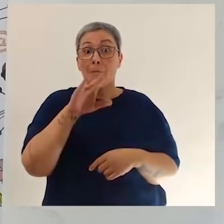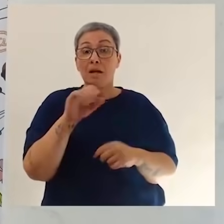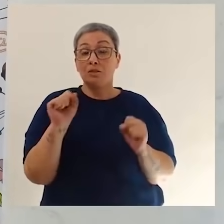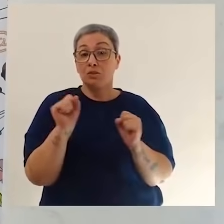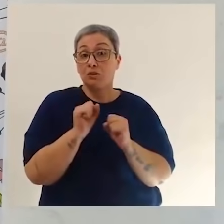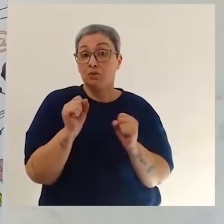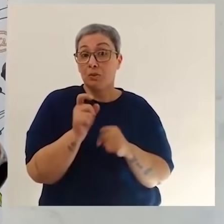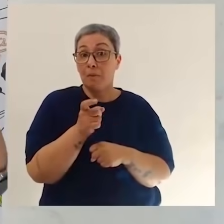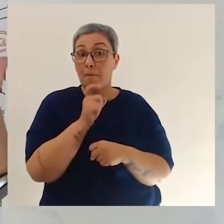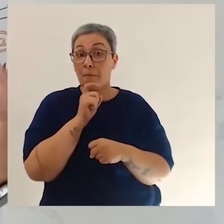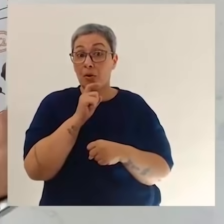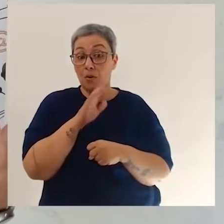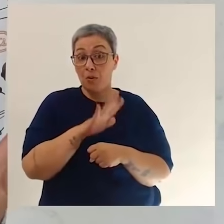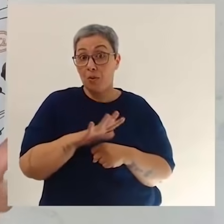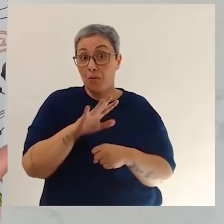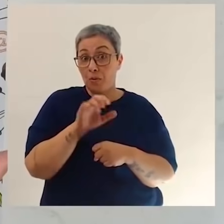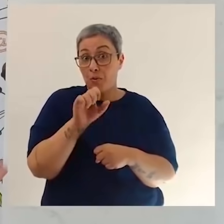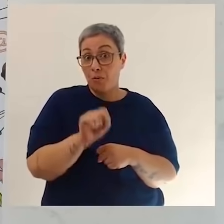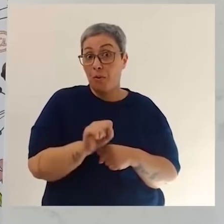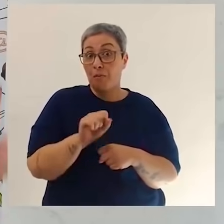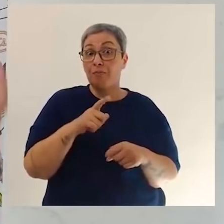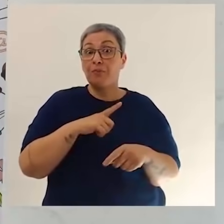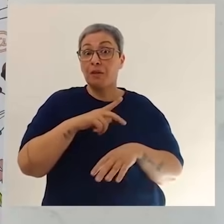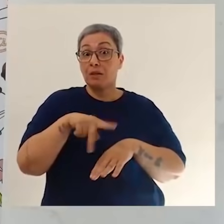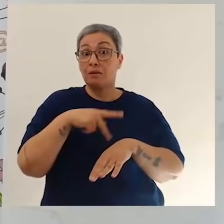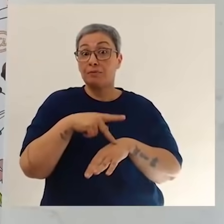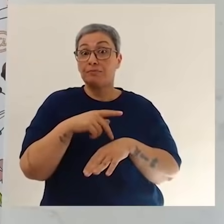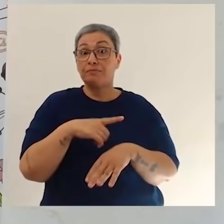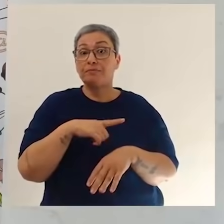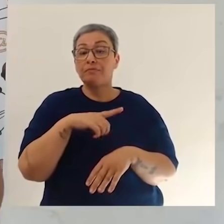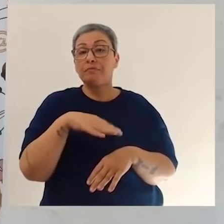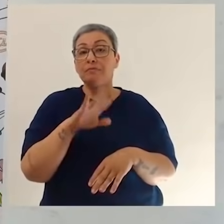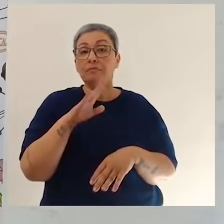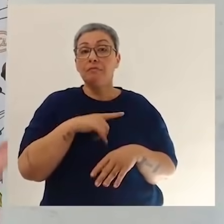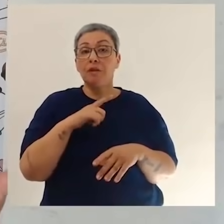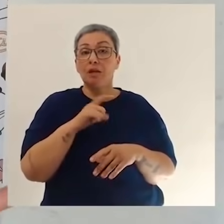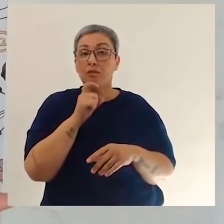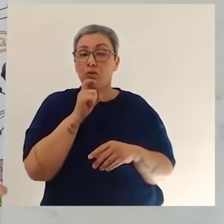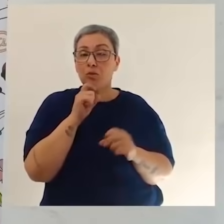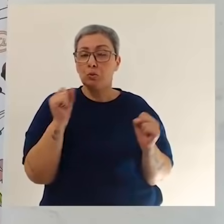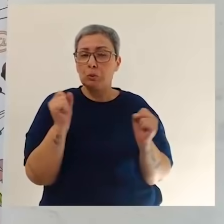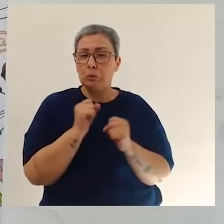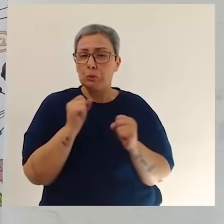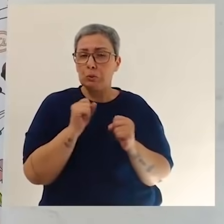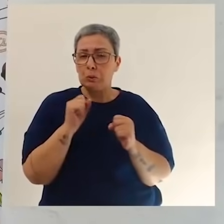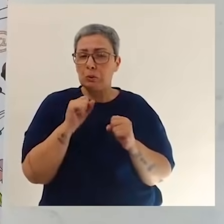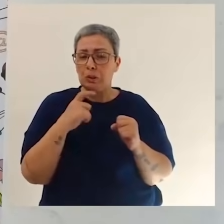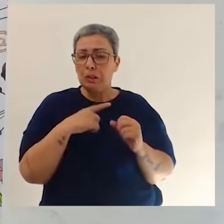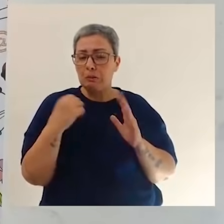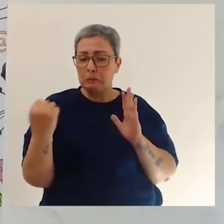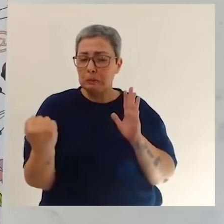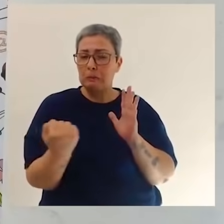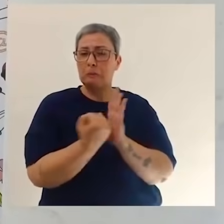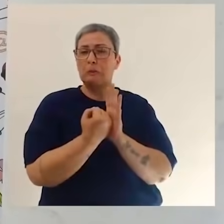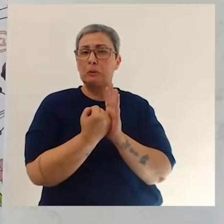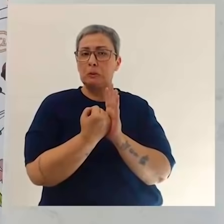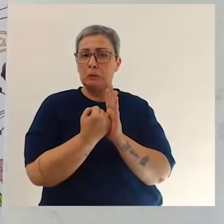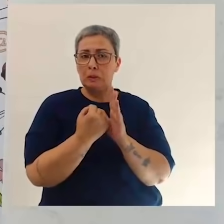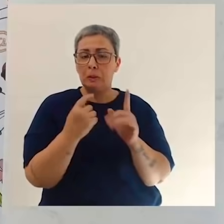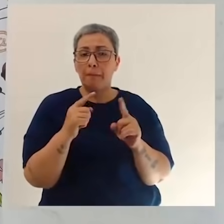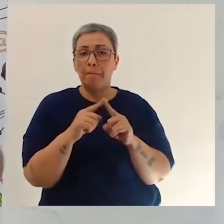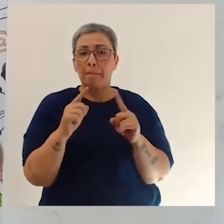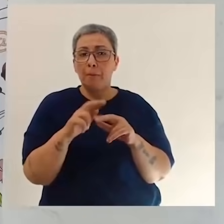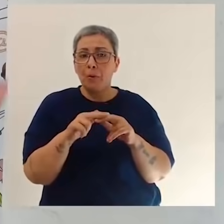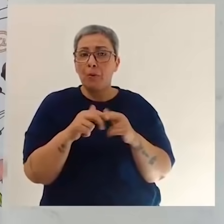mais fria, é a região do nosso país que tem uma estação fria muito mais